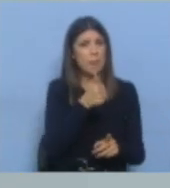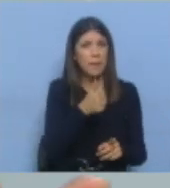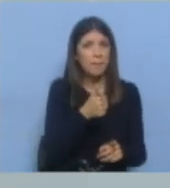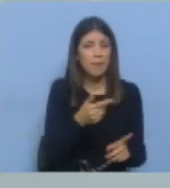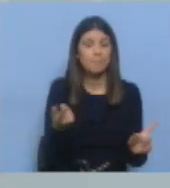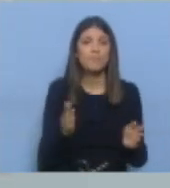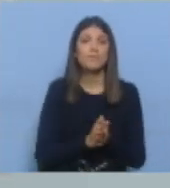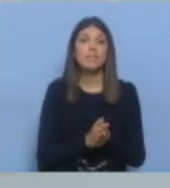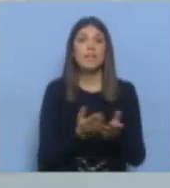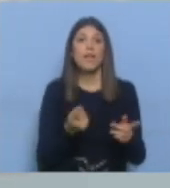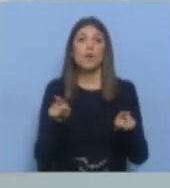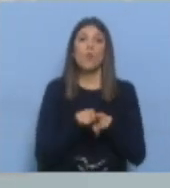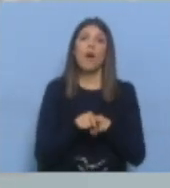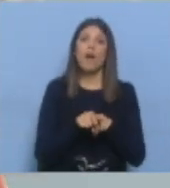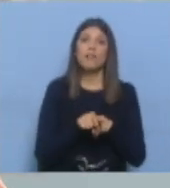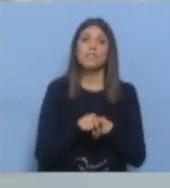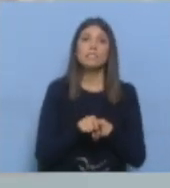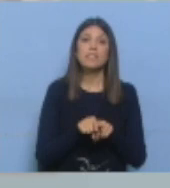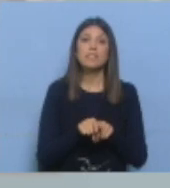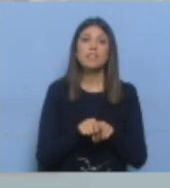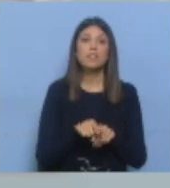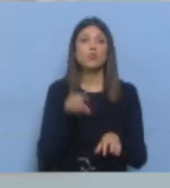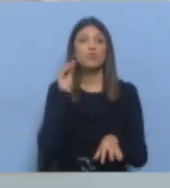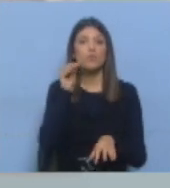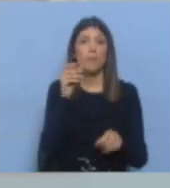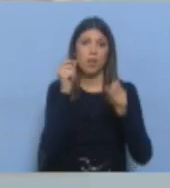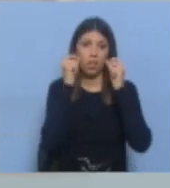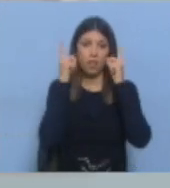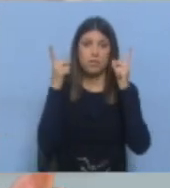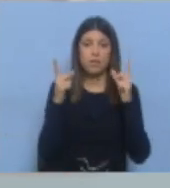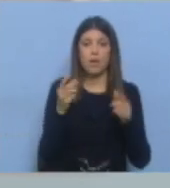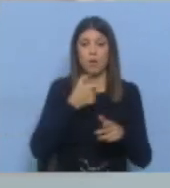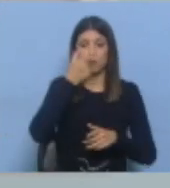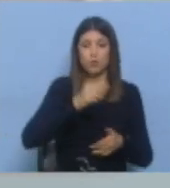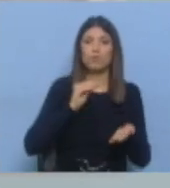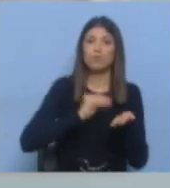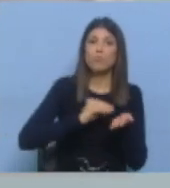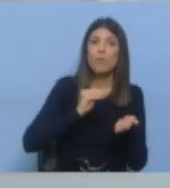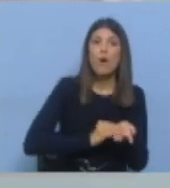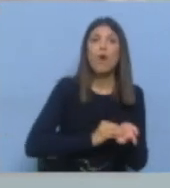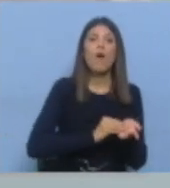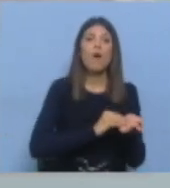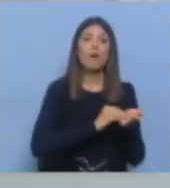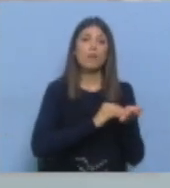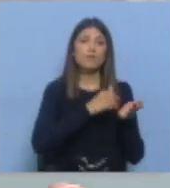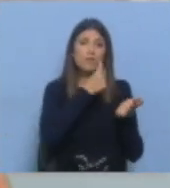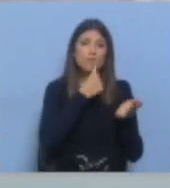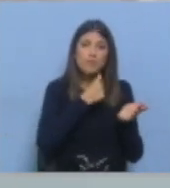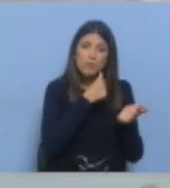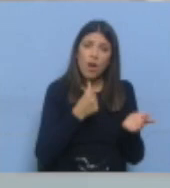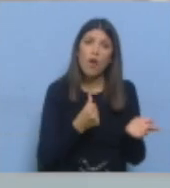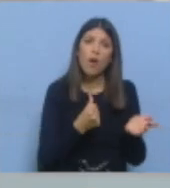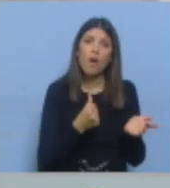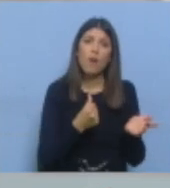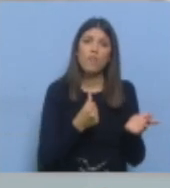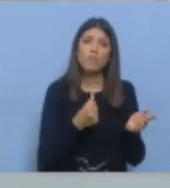No fundo, esta chamada de atenção aos mais pobres, aos mais vulneráveis, aos que sofrem, entronca na